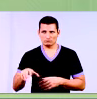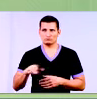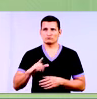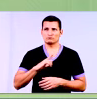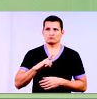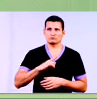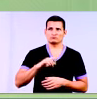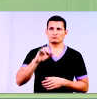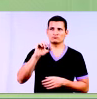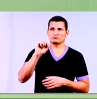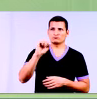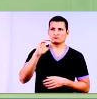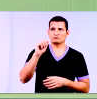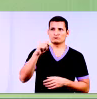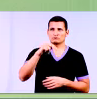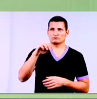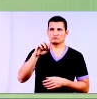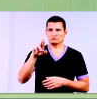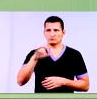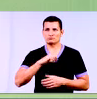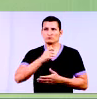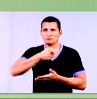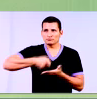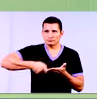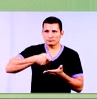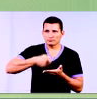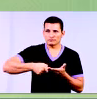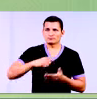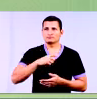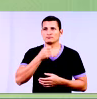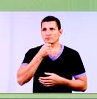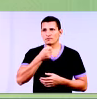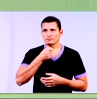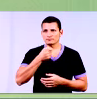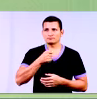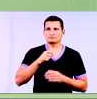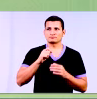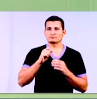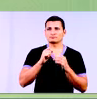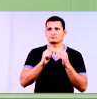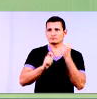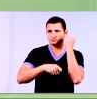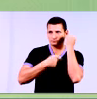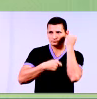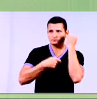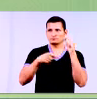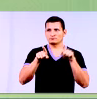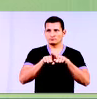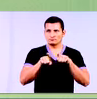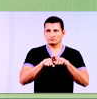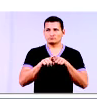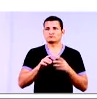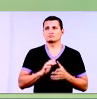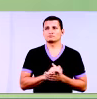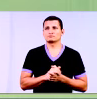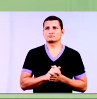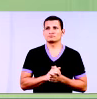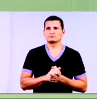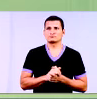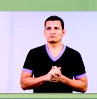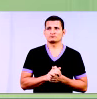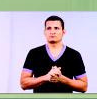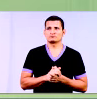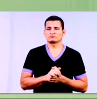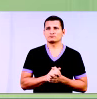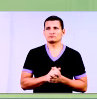os leitores de código de barra, os microfones, as câmeras também, e assim por diante. Uma dúvida